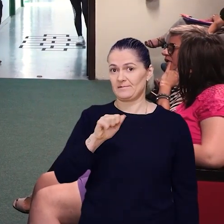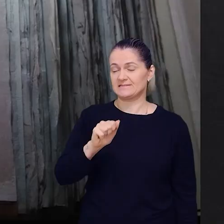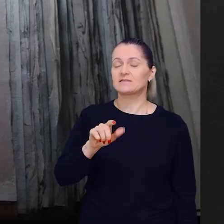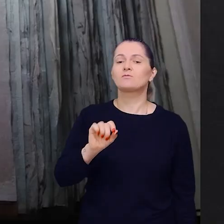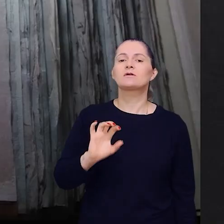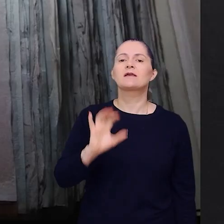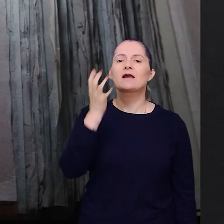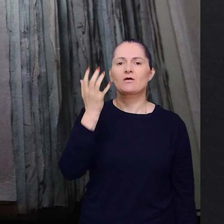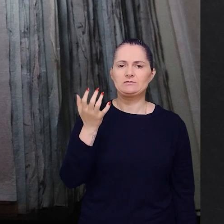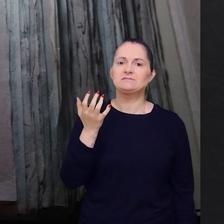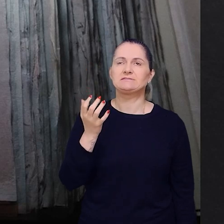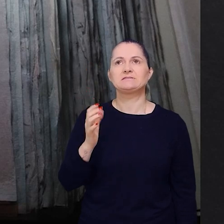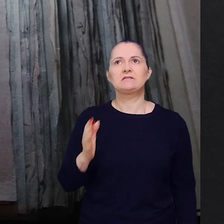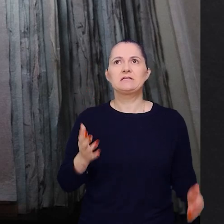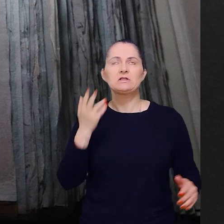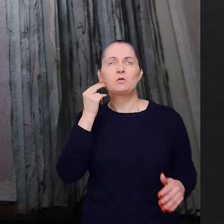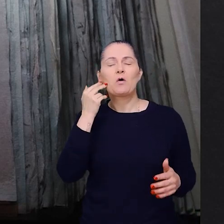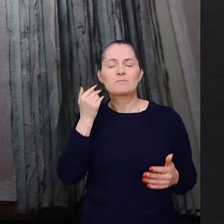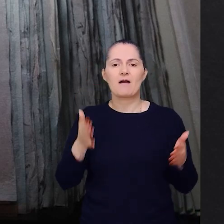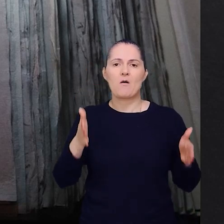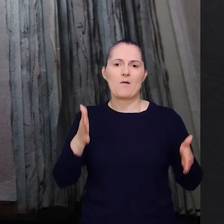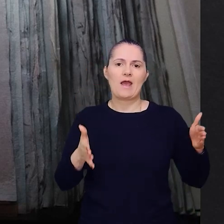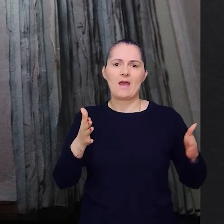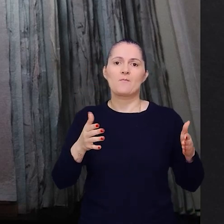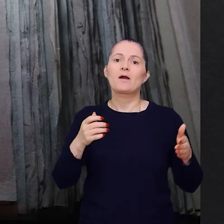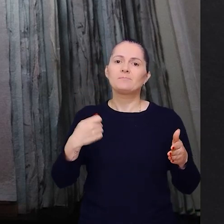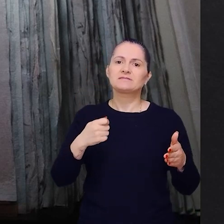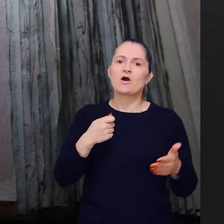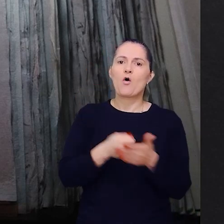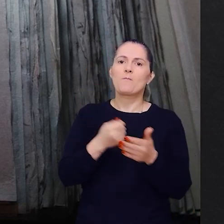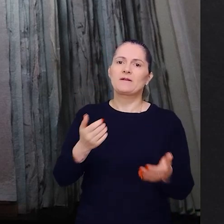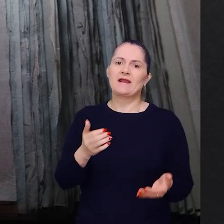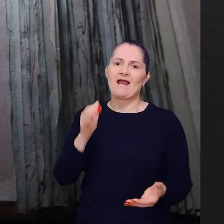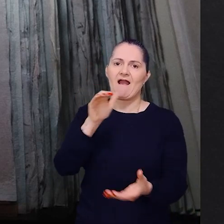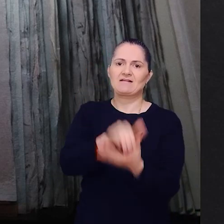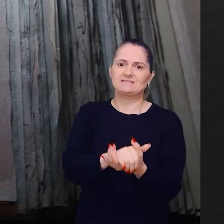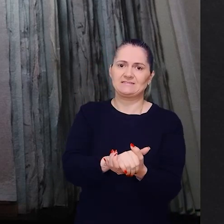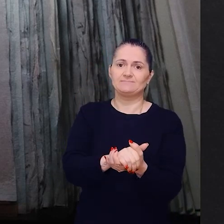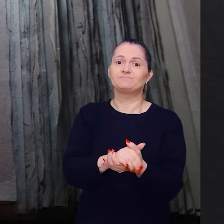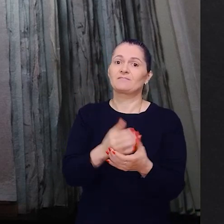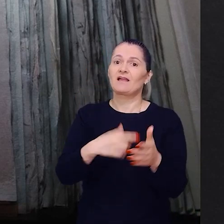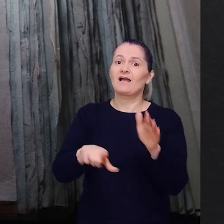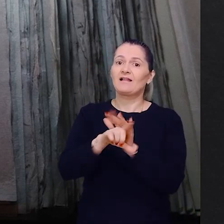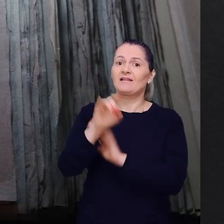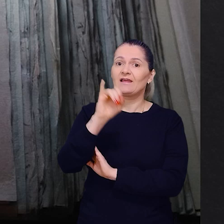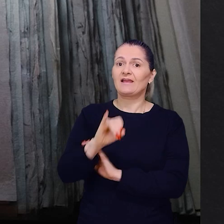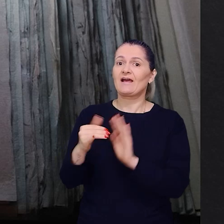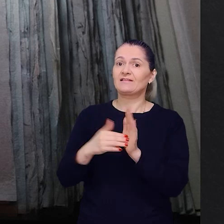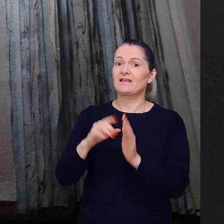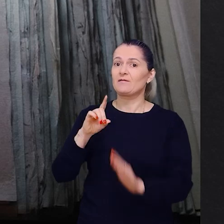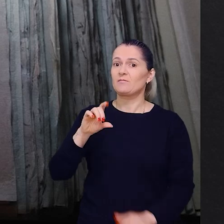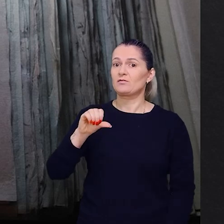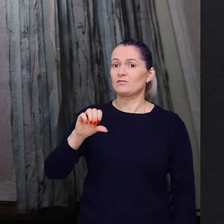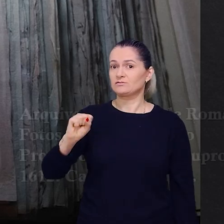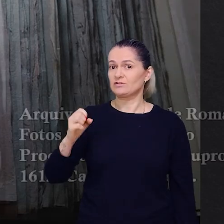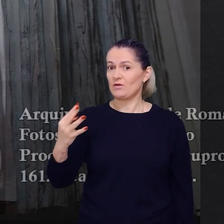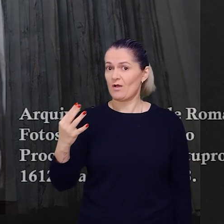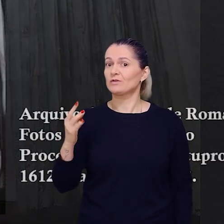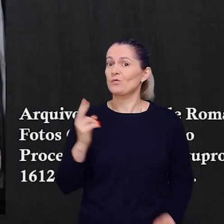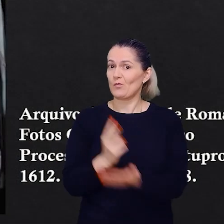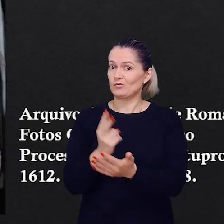época? Era o casamento reparador, que continuou vigente na lei italiana até